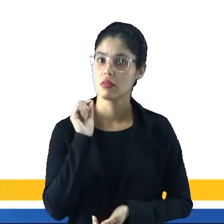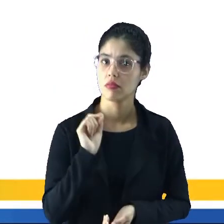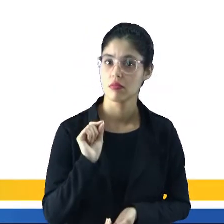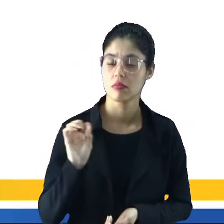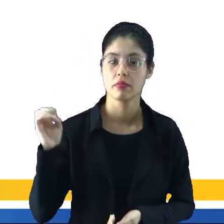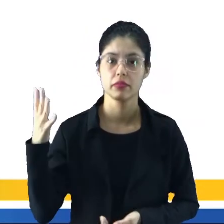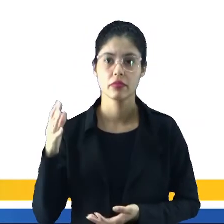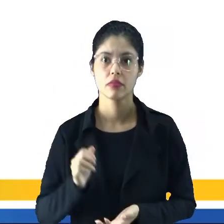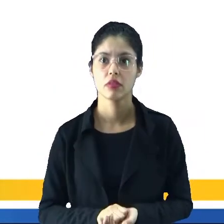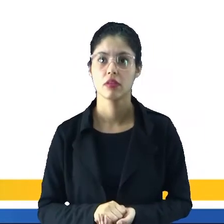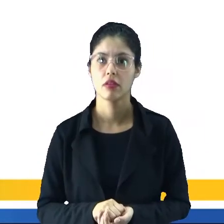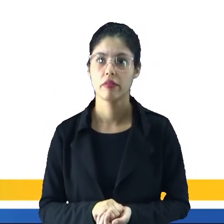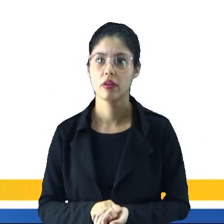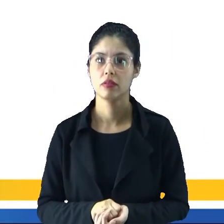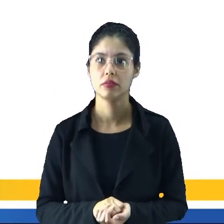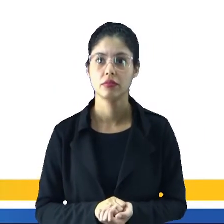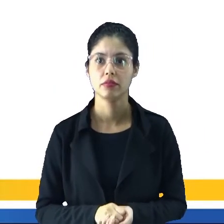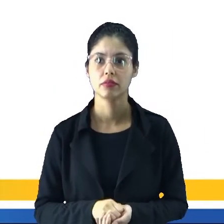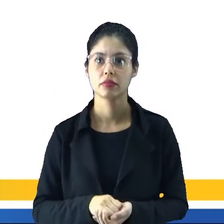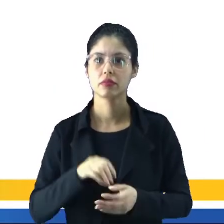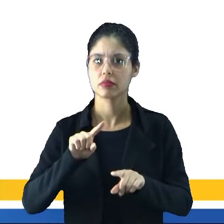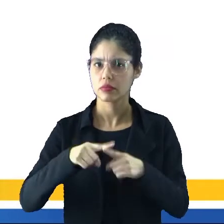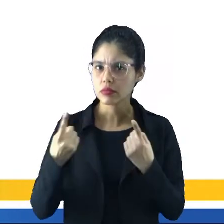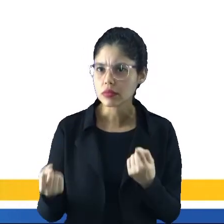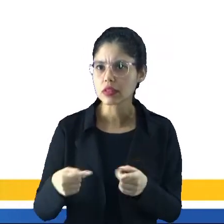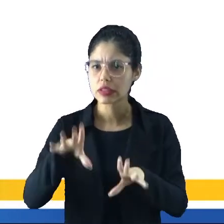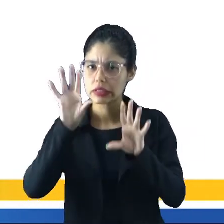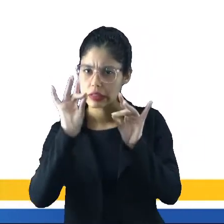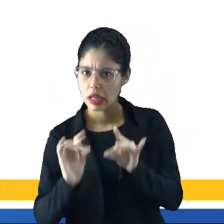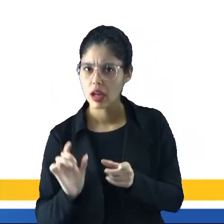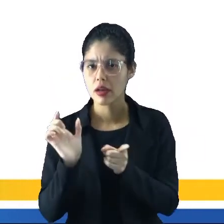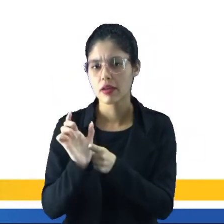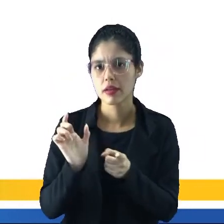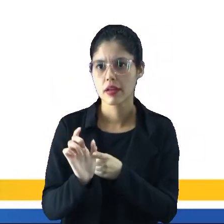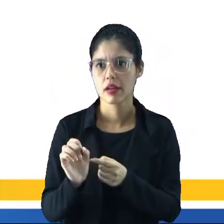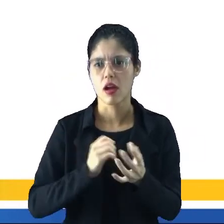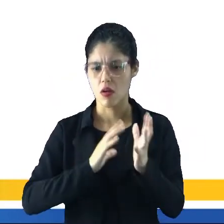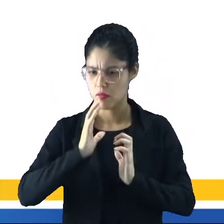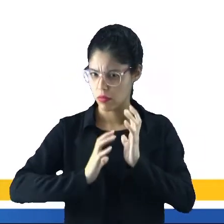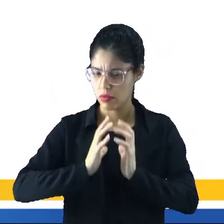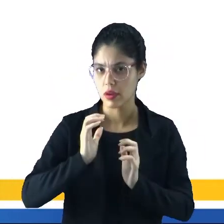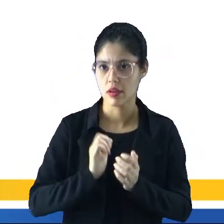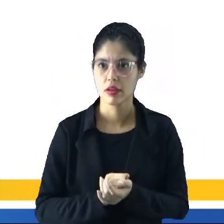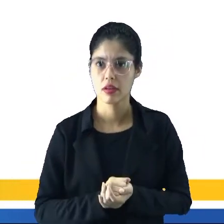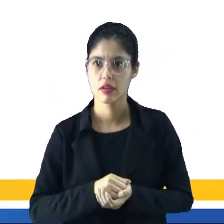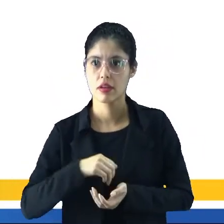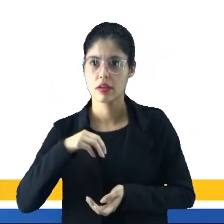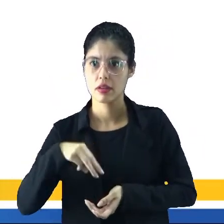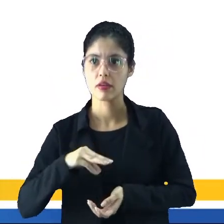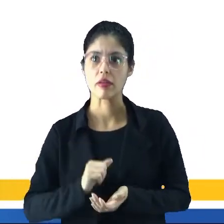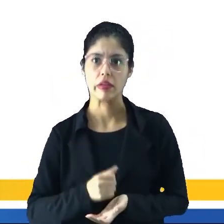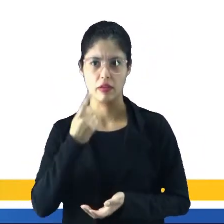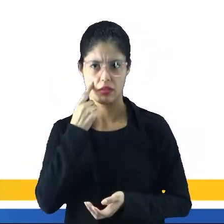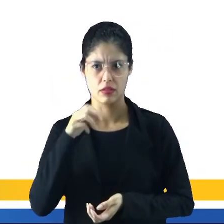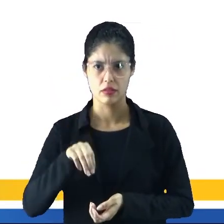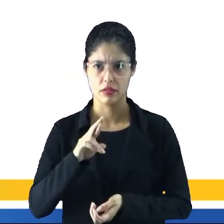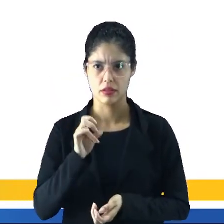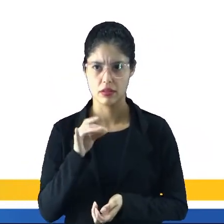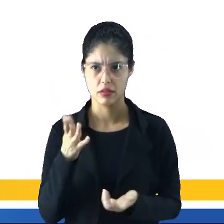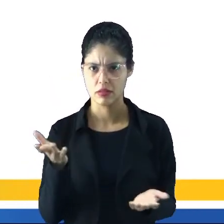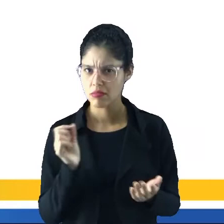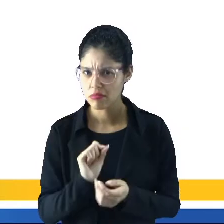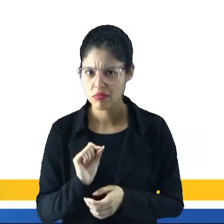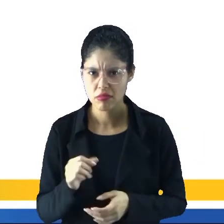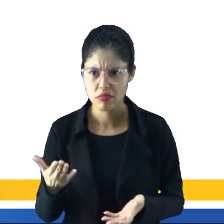se trata. E por mais assim, tem uma palavra aí que pode até confundir você, que é mother. Você olha assim,